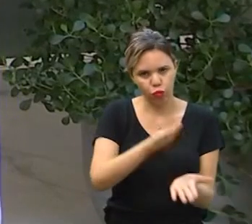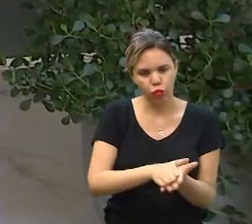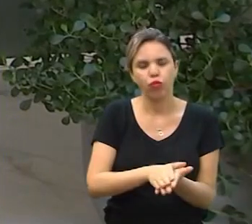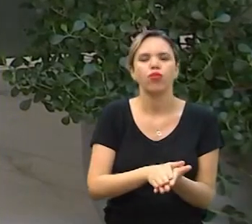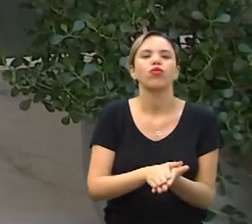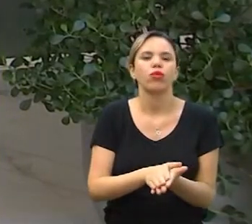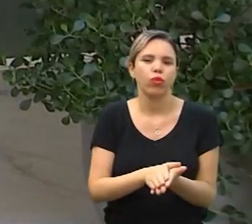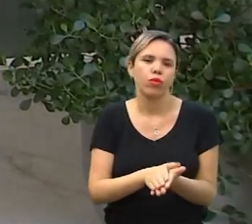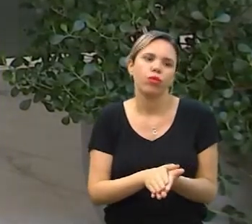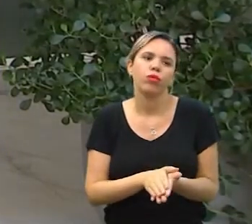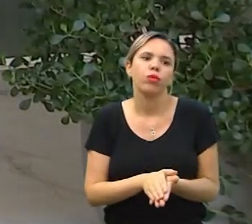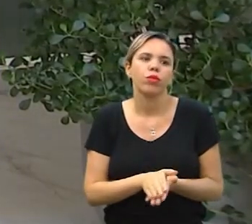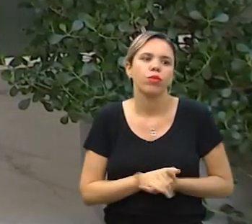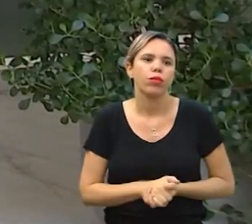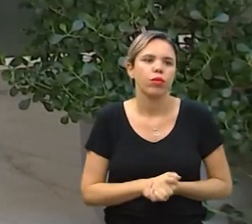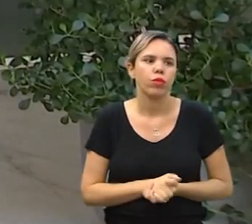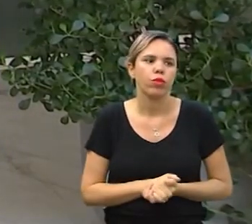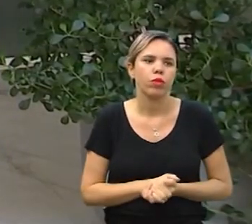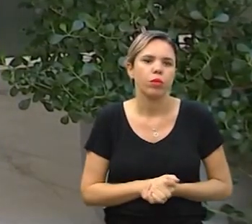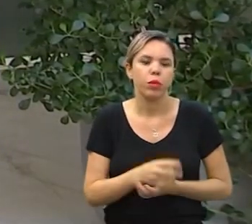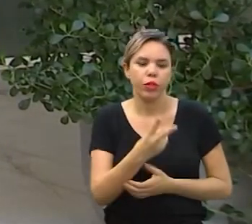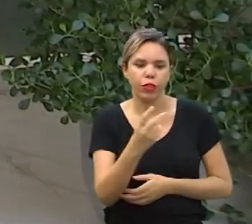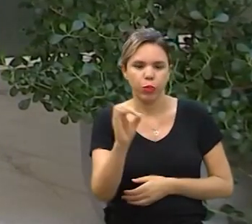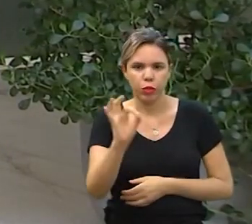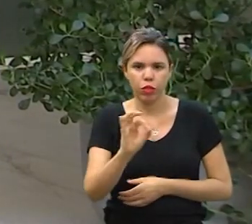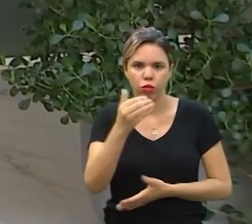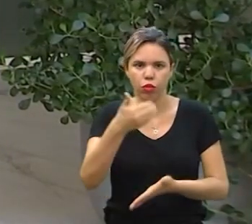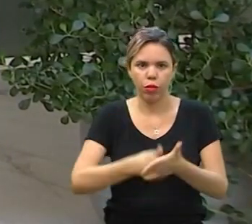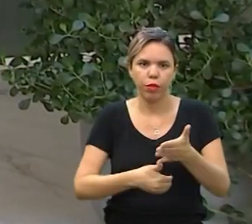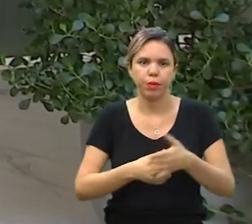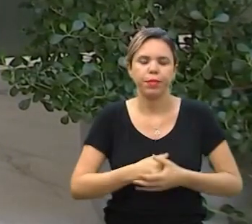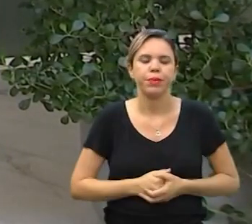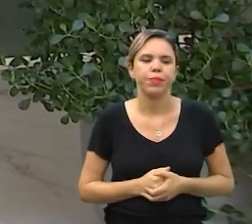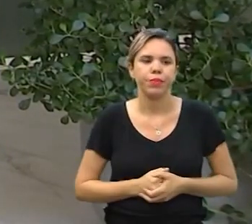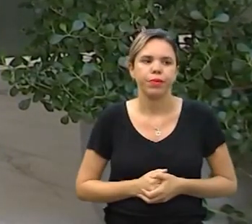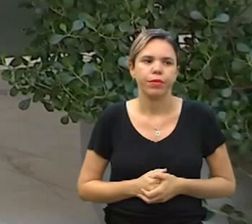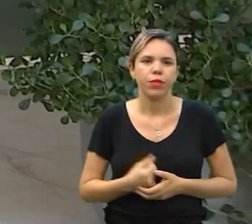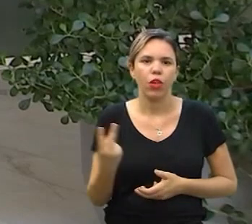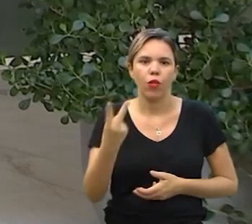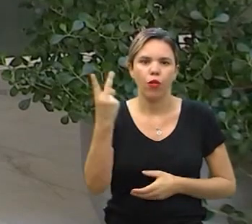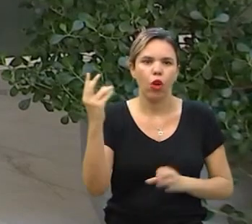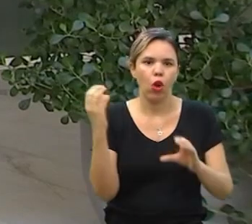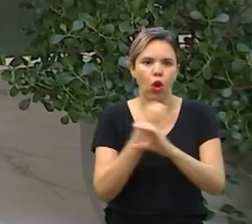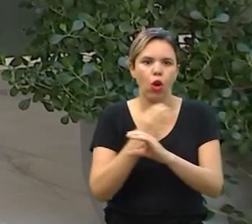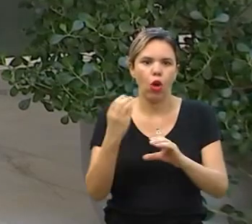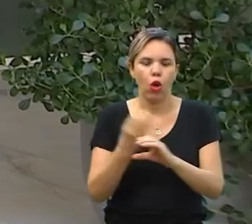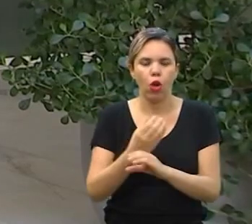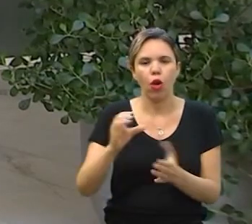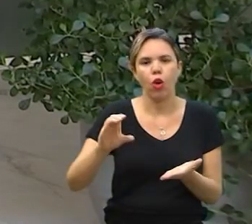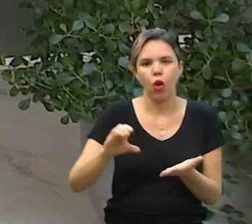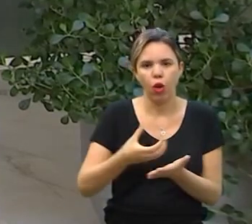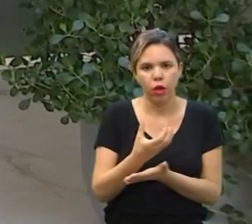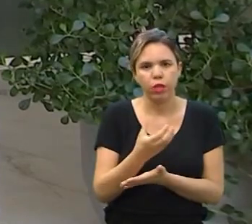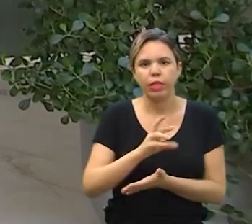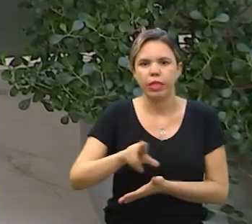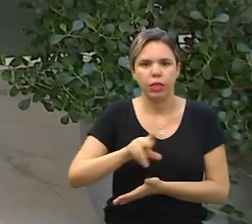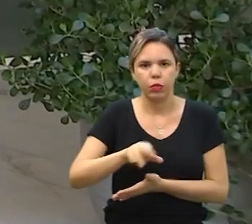multas moratórias e concessão de 20% de desconto sobre o valor integral para créditos não